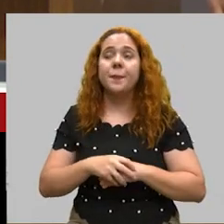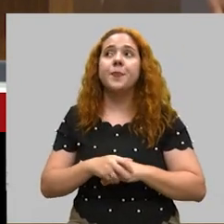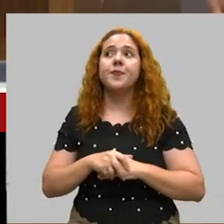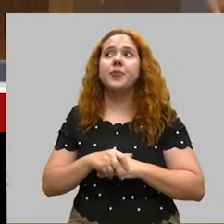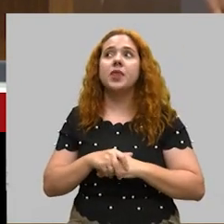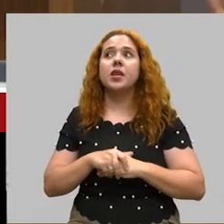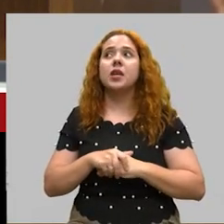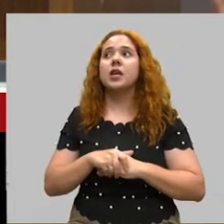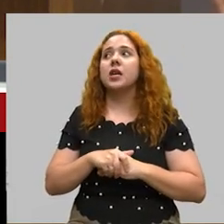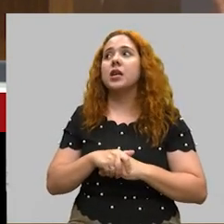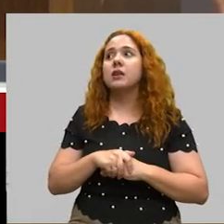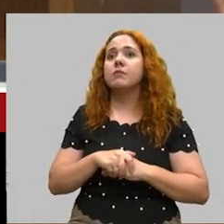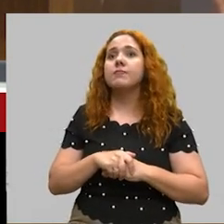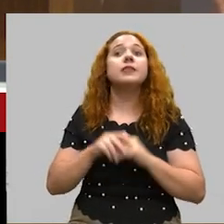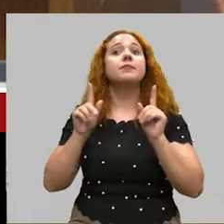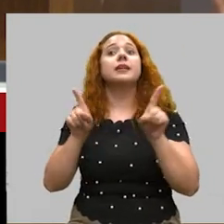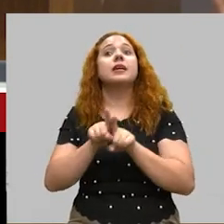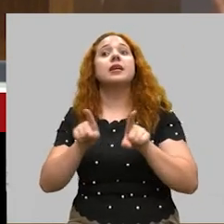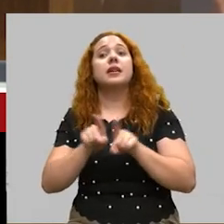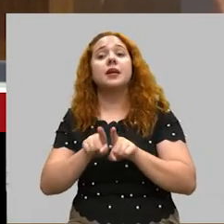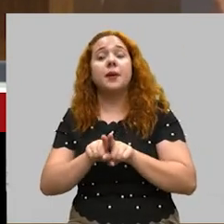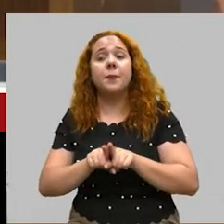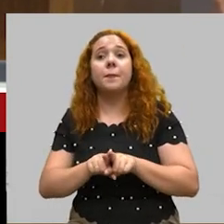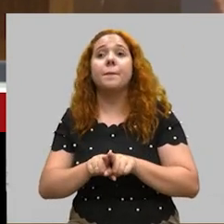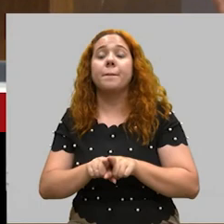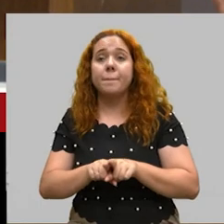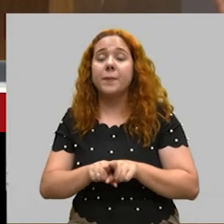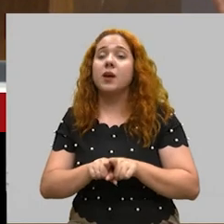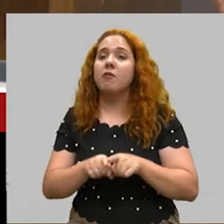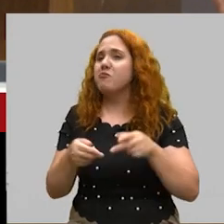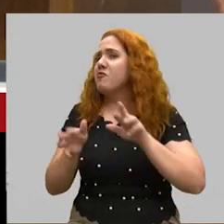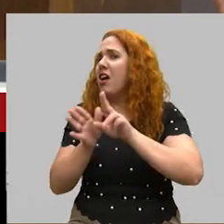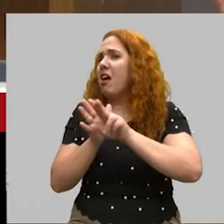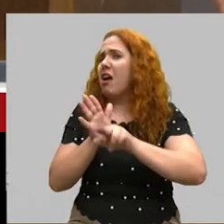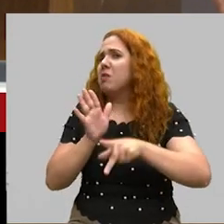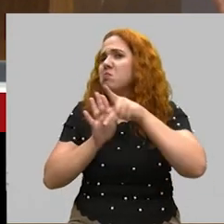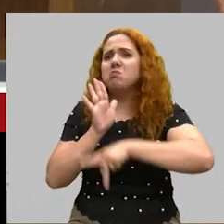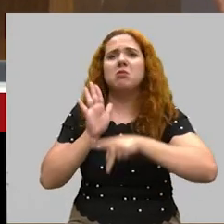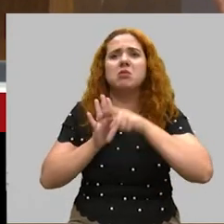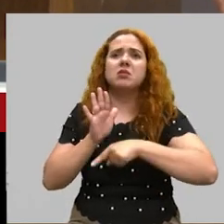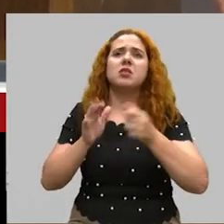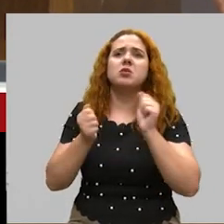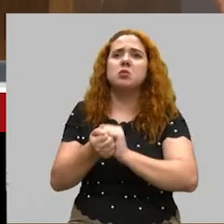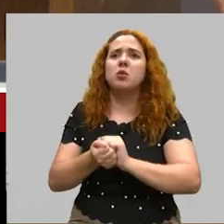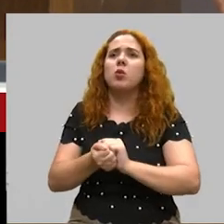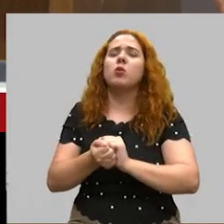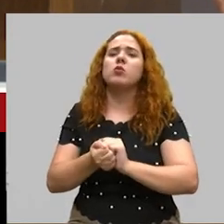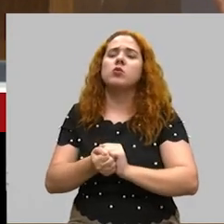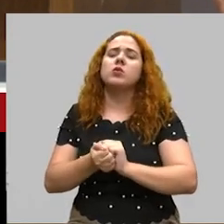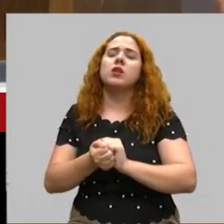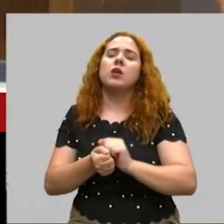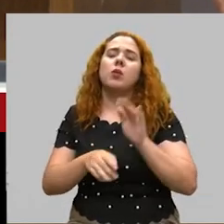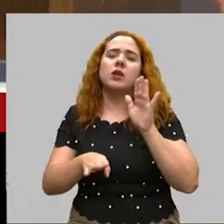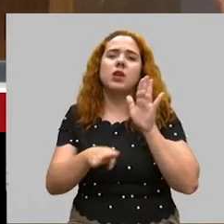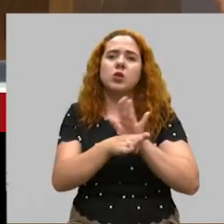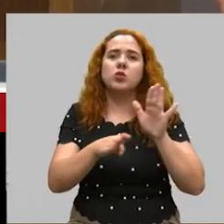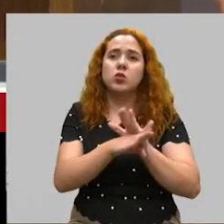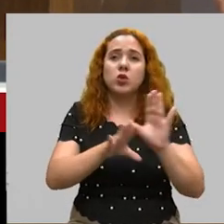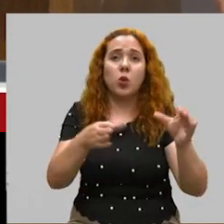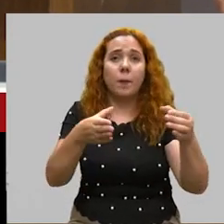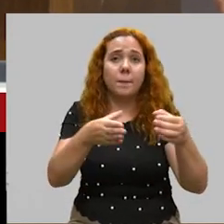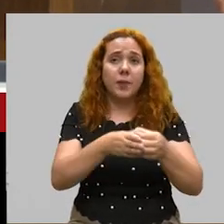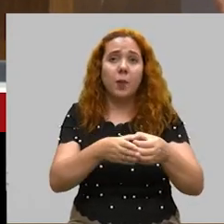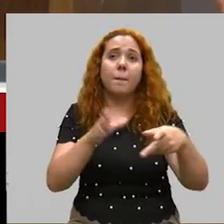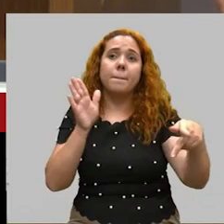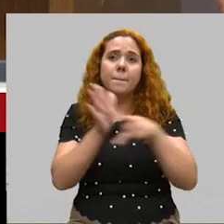eh e temos também muitos trabalhos que são acompanhados pela comissão permanente de Educação no campo essa comissão hoje ela composta